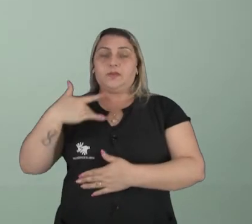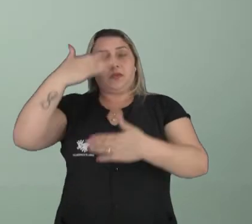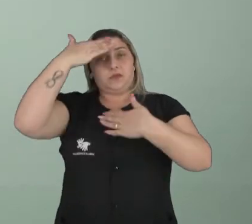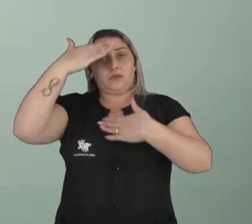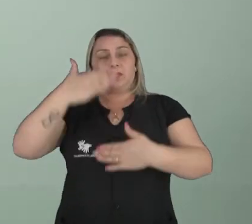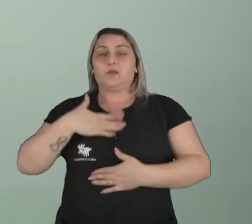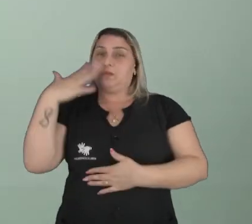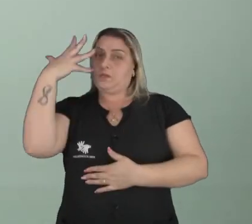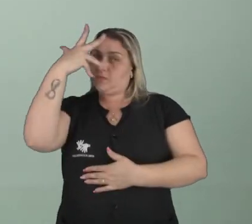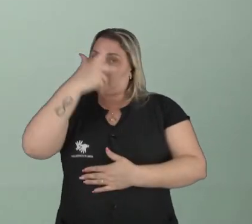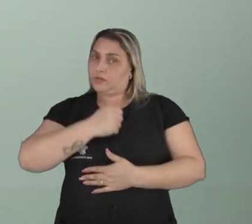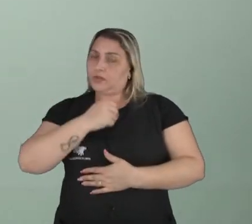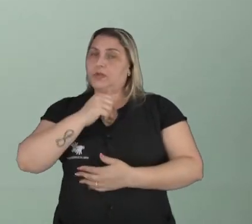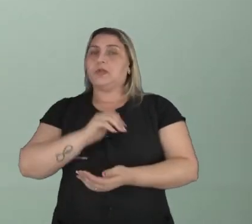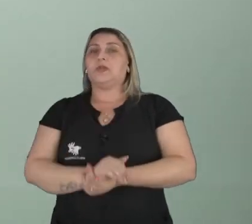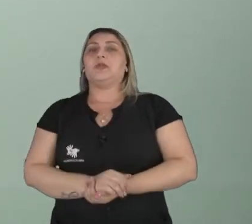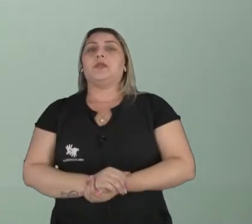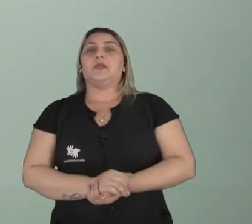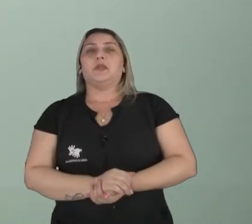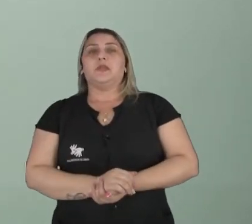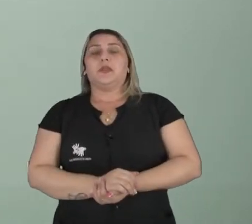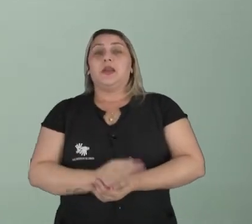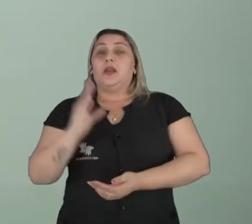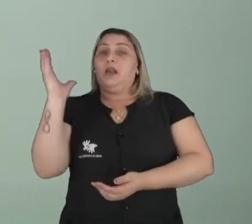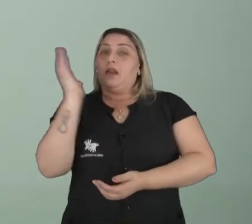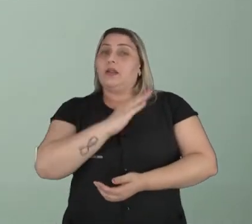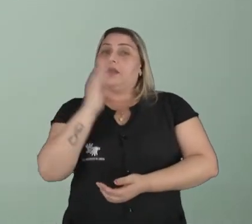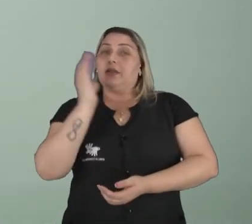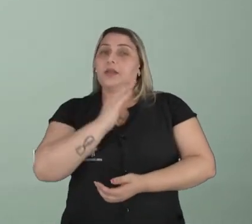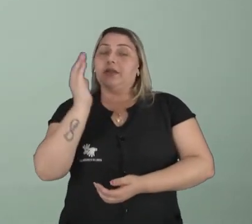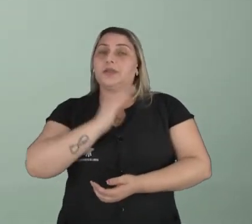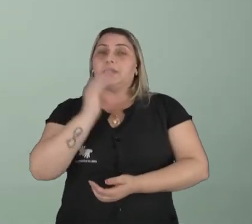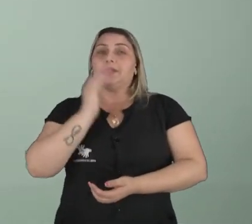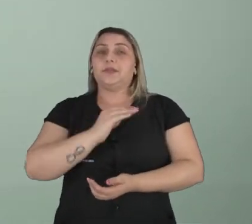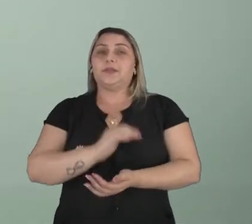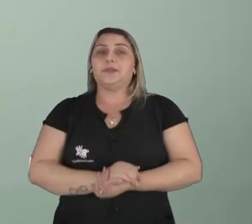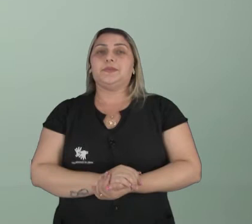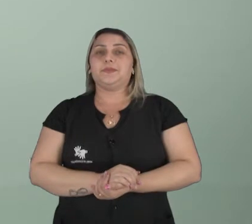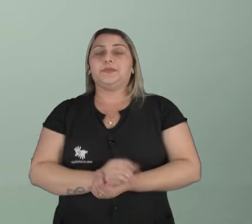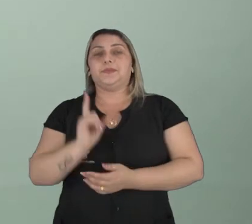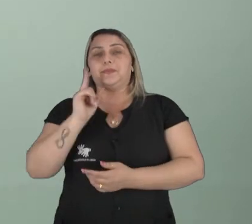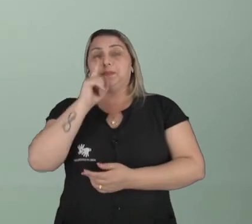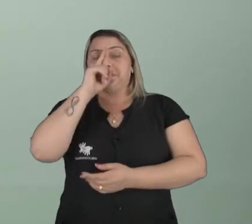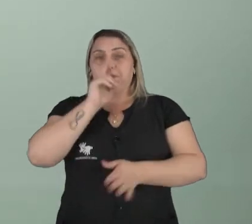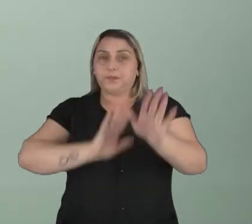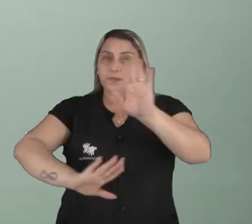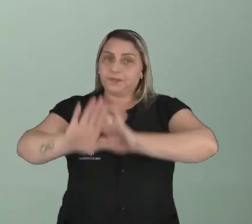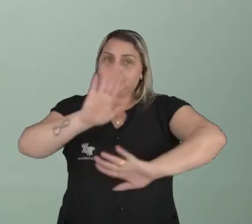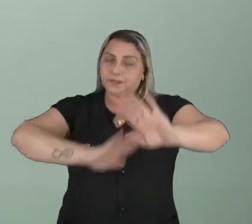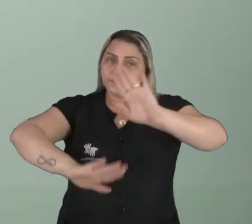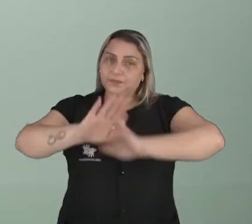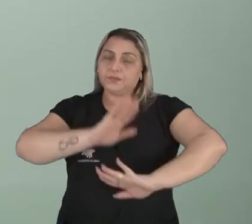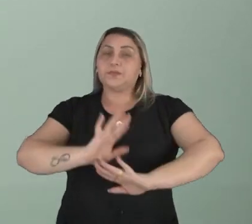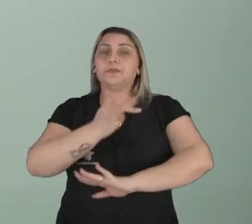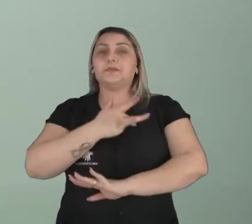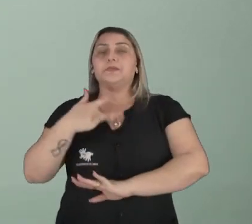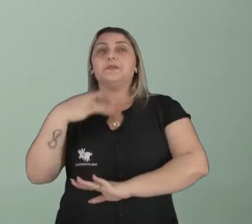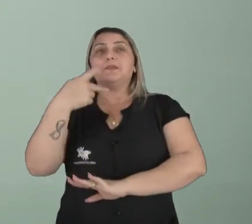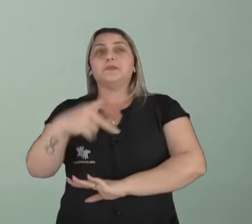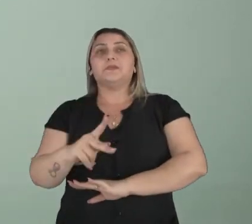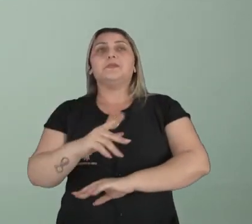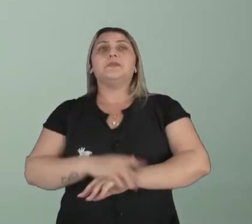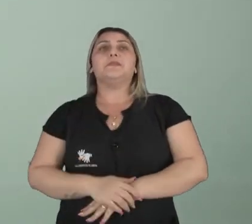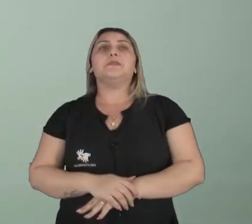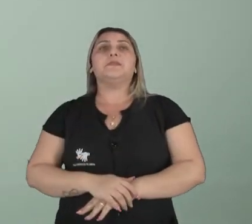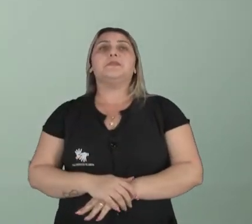e do corpo bonito né de forma rápida né sem ter cuidado devido com a sua saúde